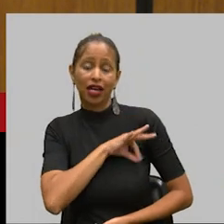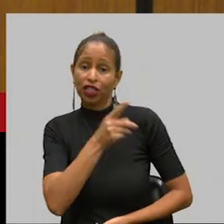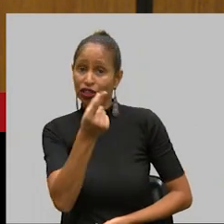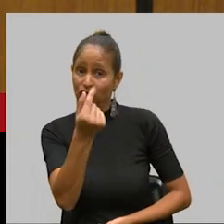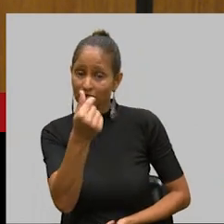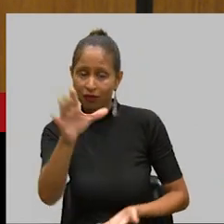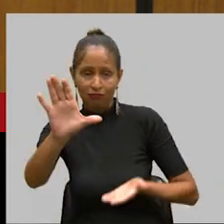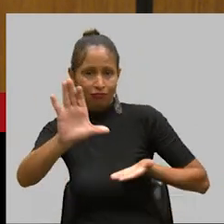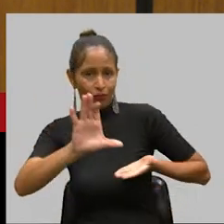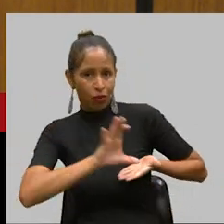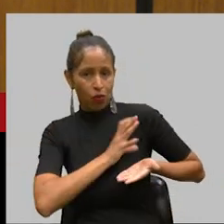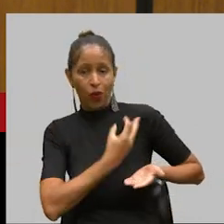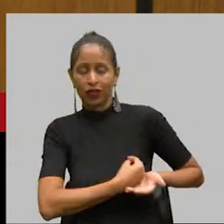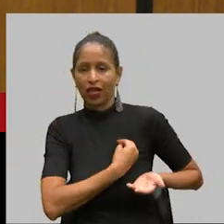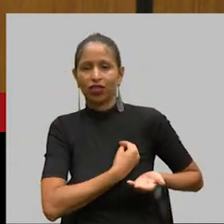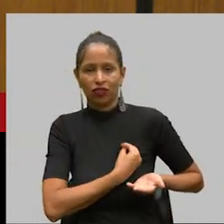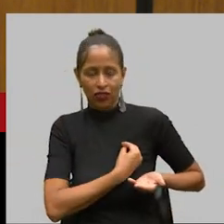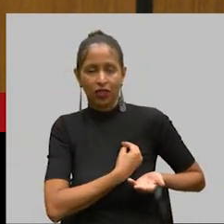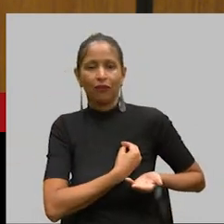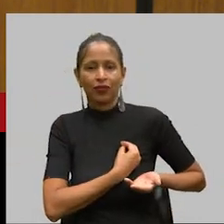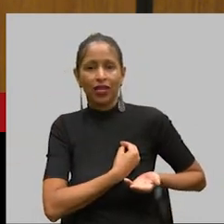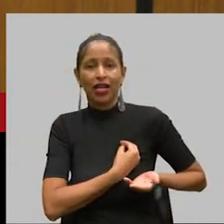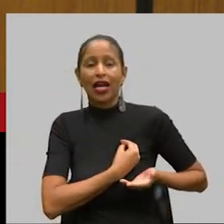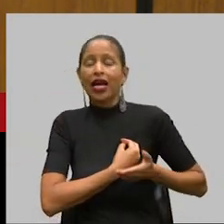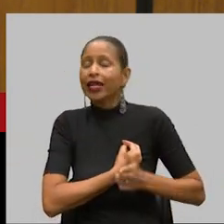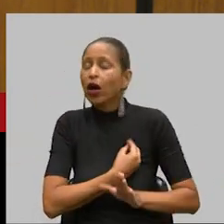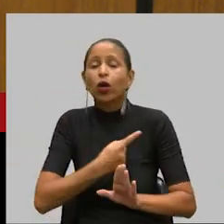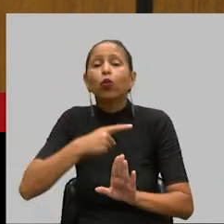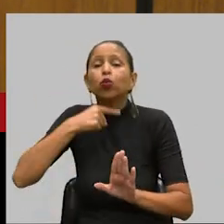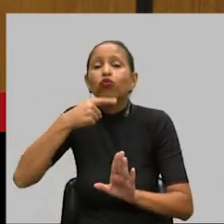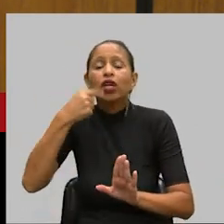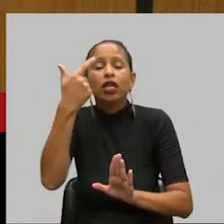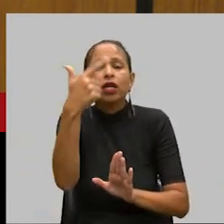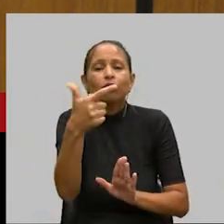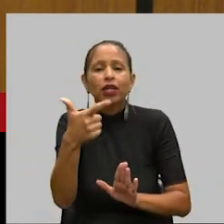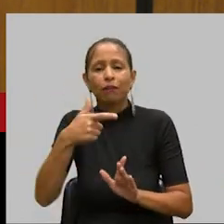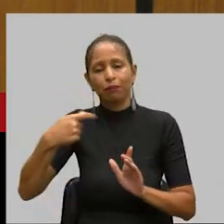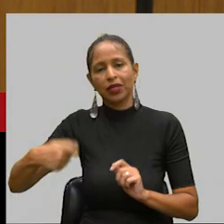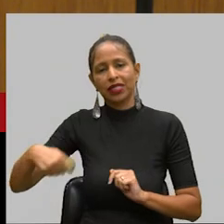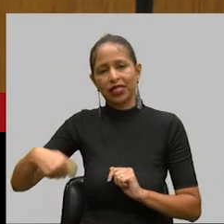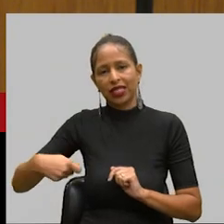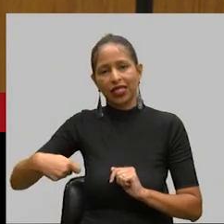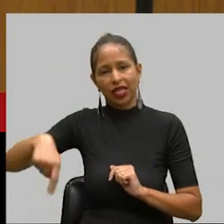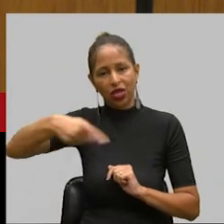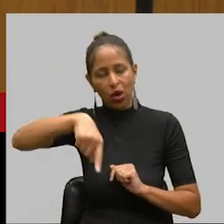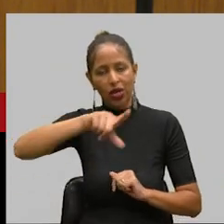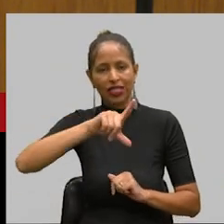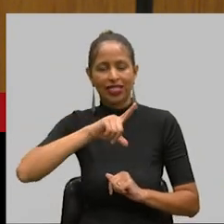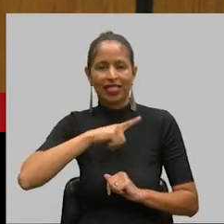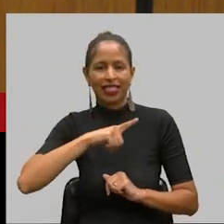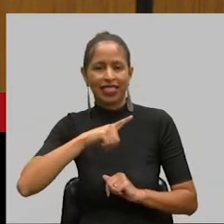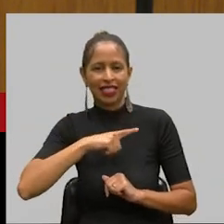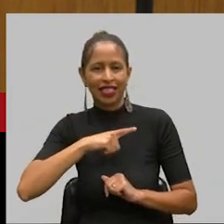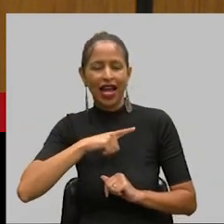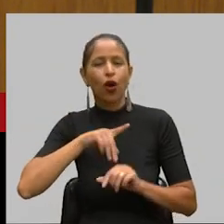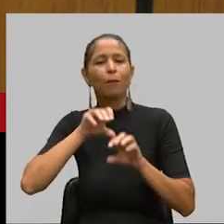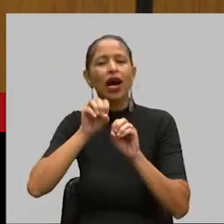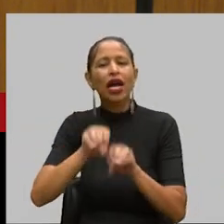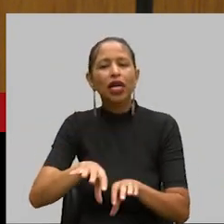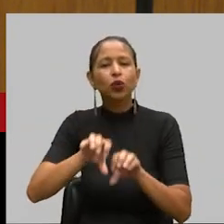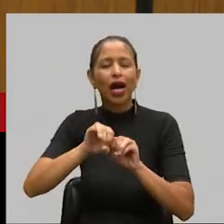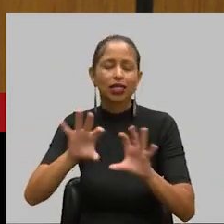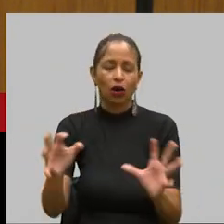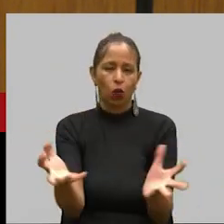qualidade de vida mas que sem sombra de dúvidas é necessário que a gente pense em uma educação de